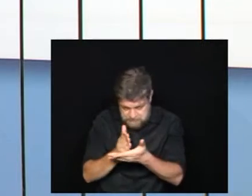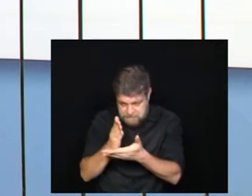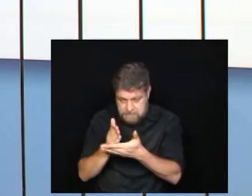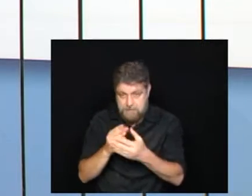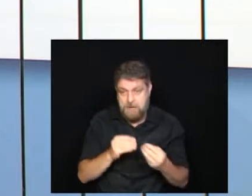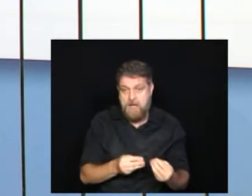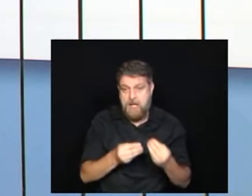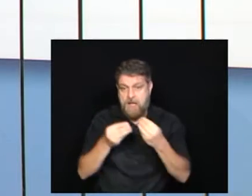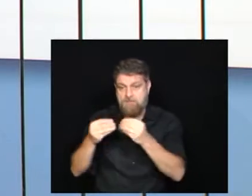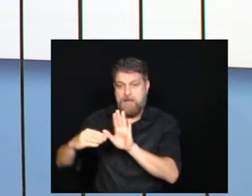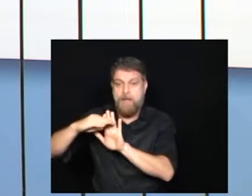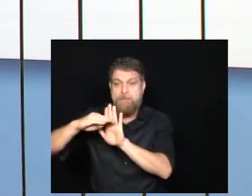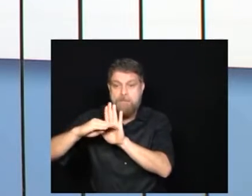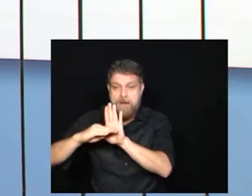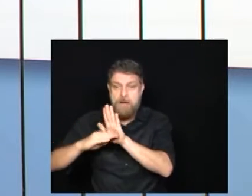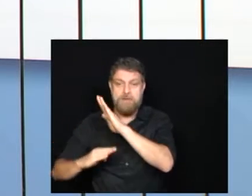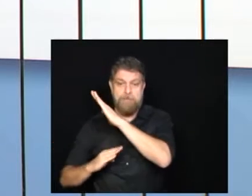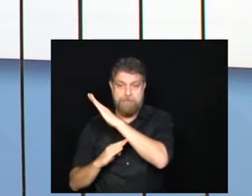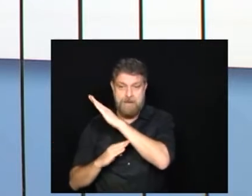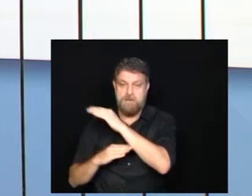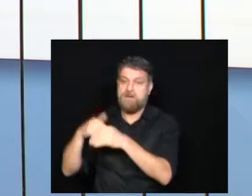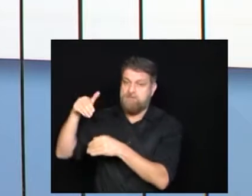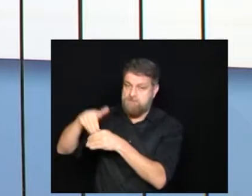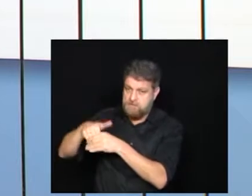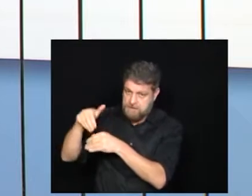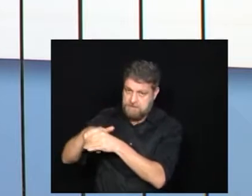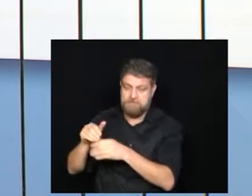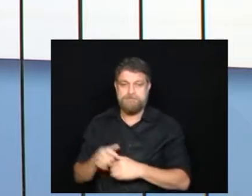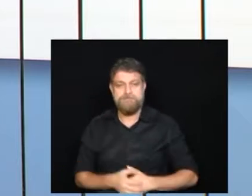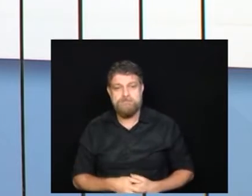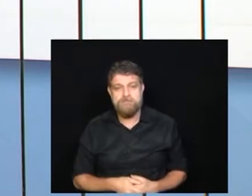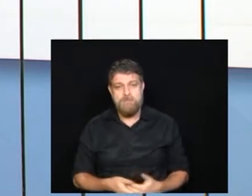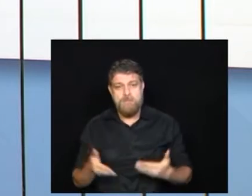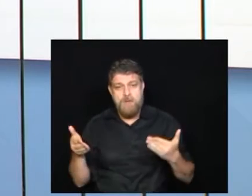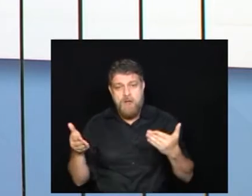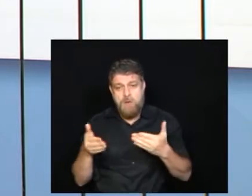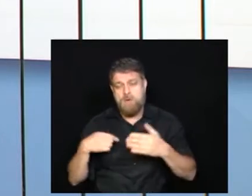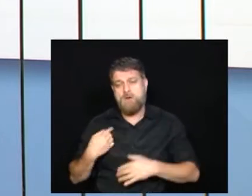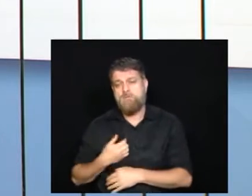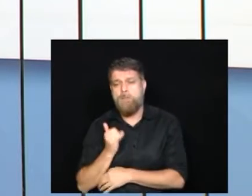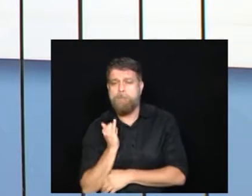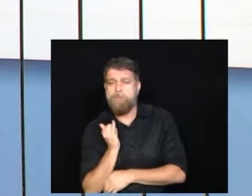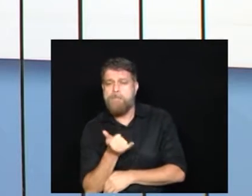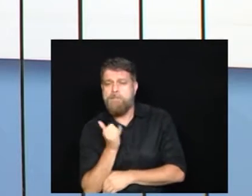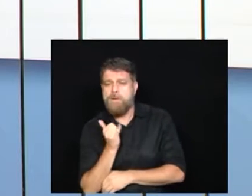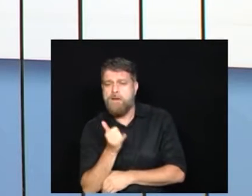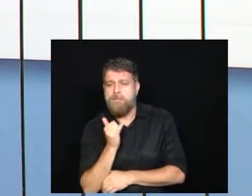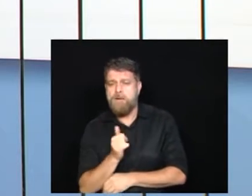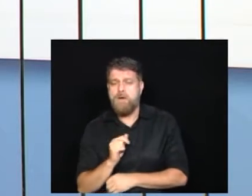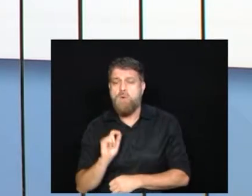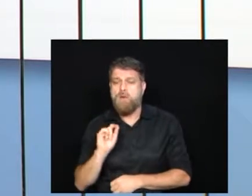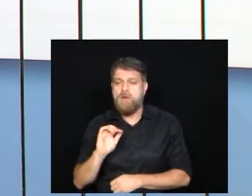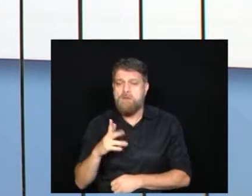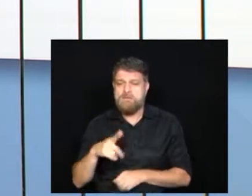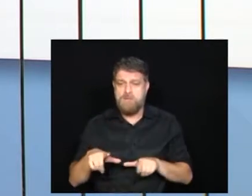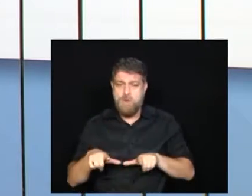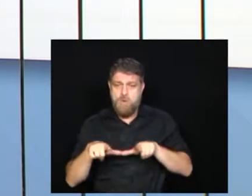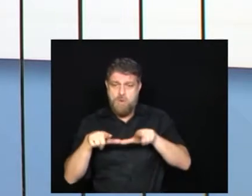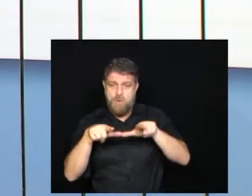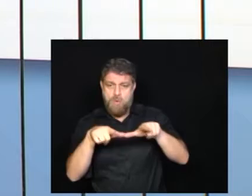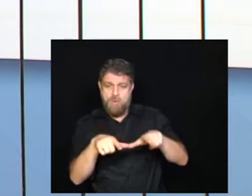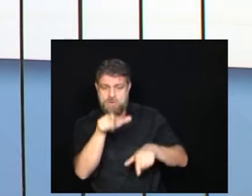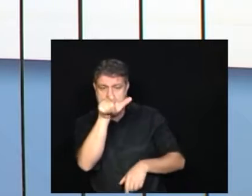favorável, será encaminhado à votação do plenário. Agora a gente vai falar de uma entrega informal do título de